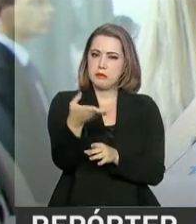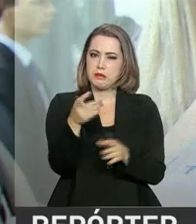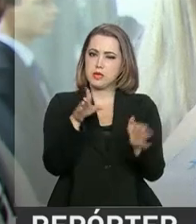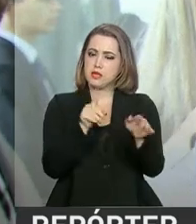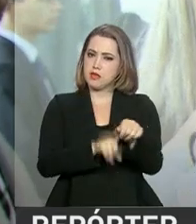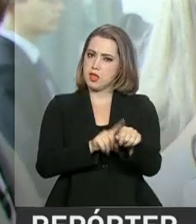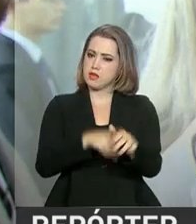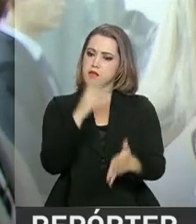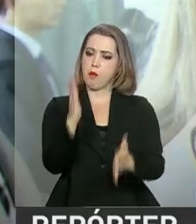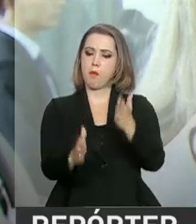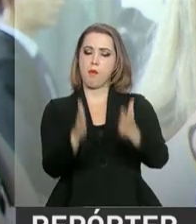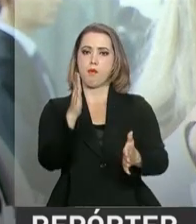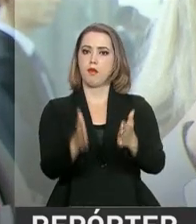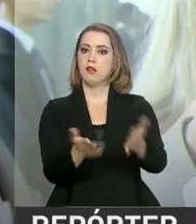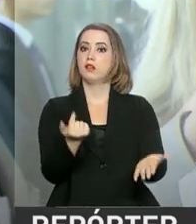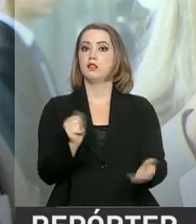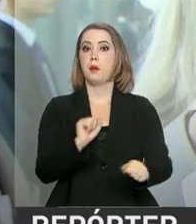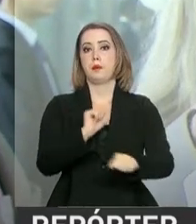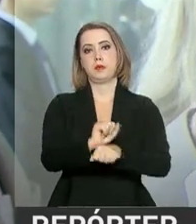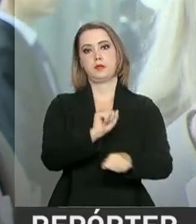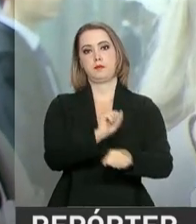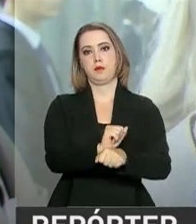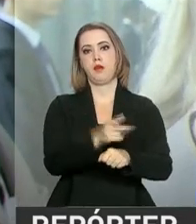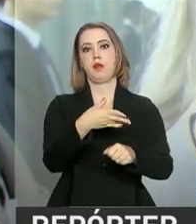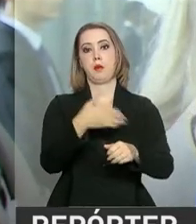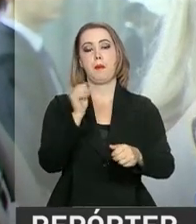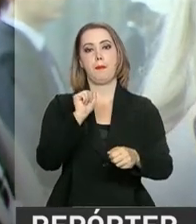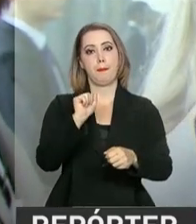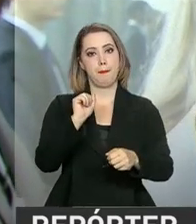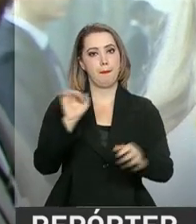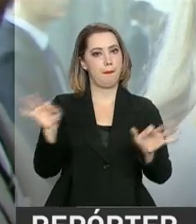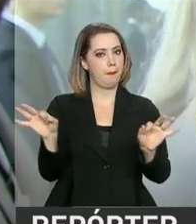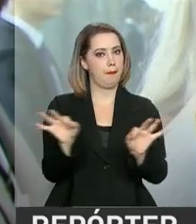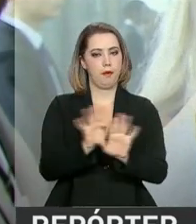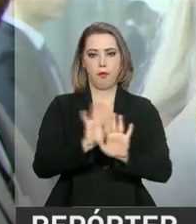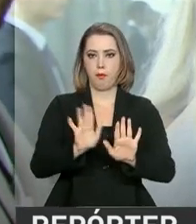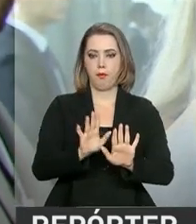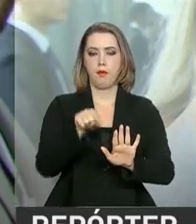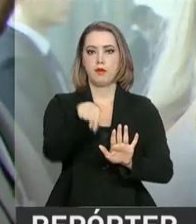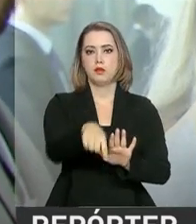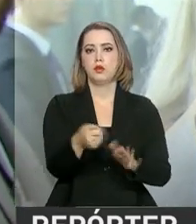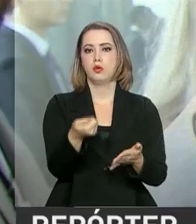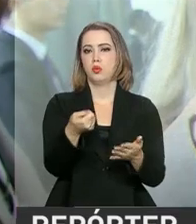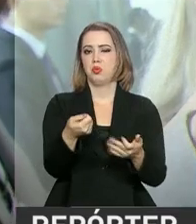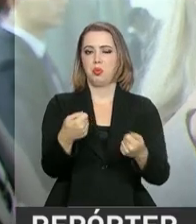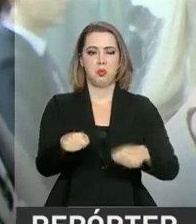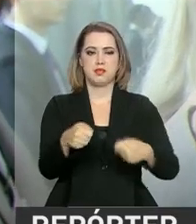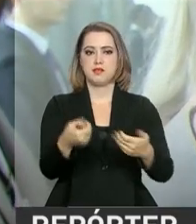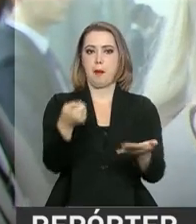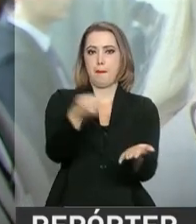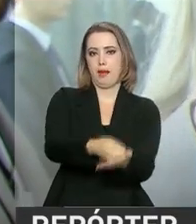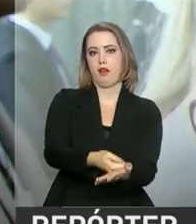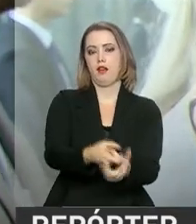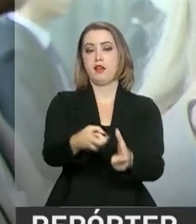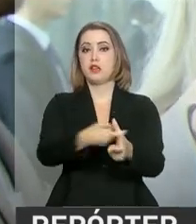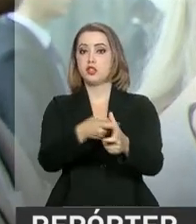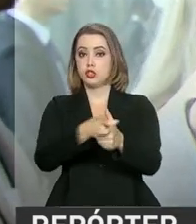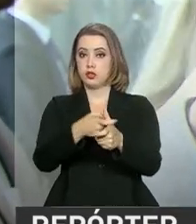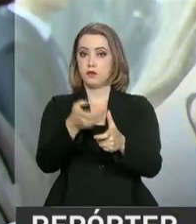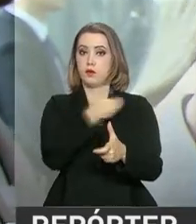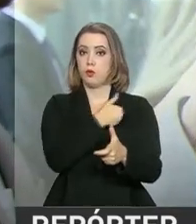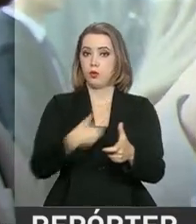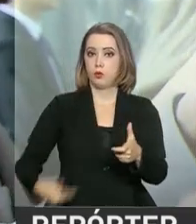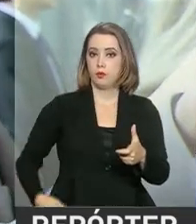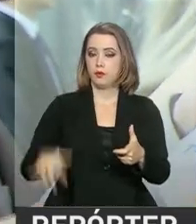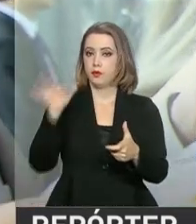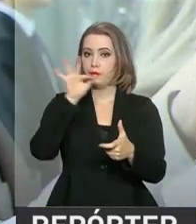período, interrompa o pagamento das suas dívidas. É uma das medidas que é uma das prerrogativas